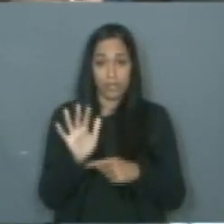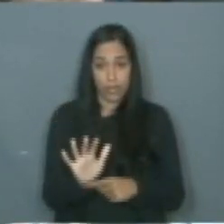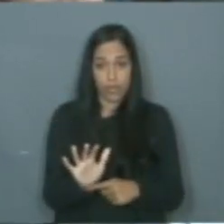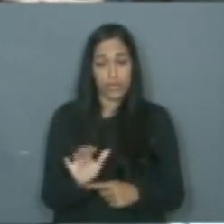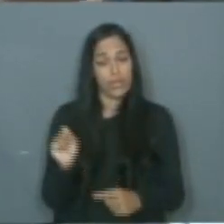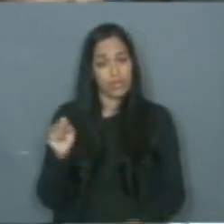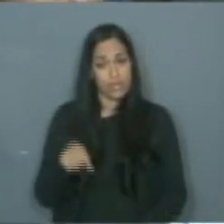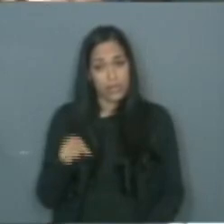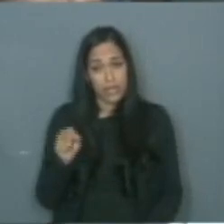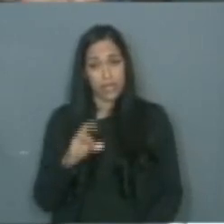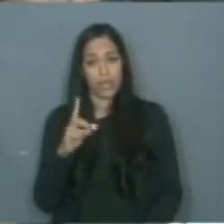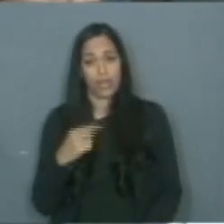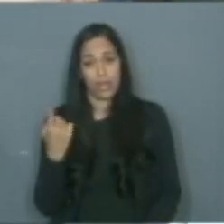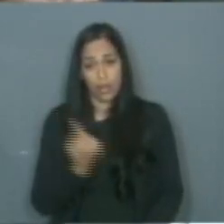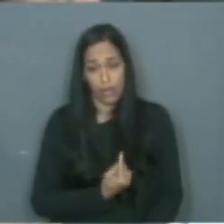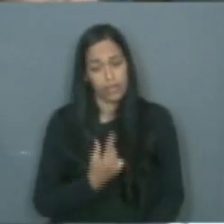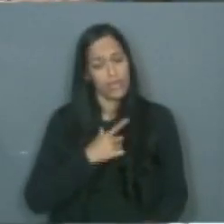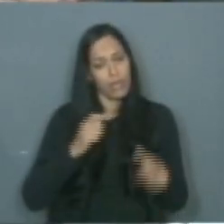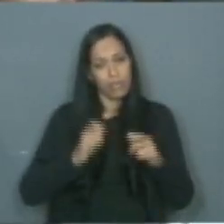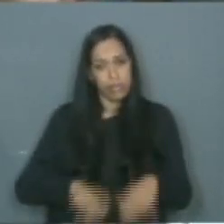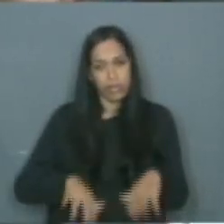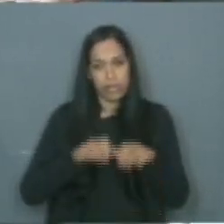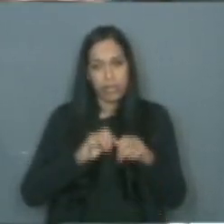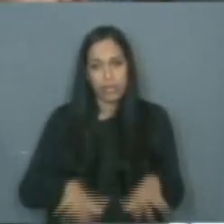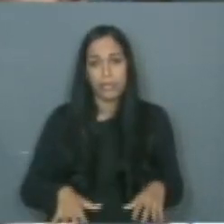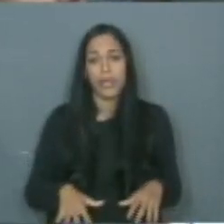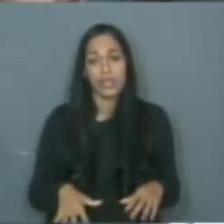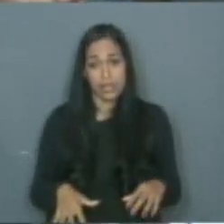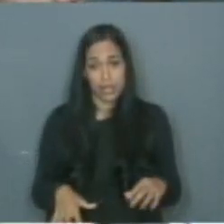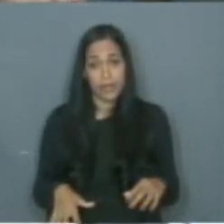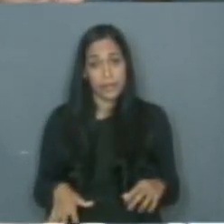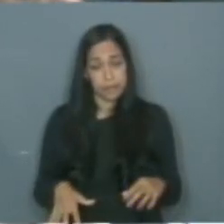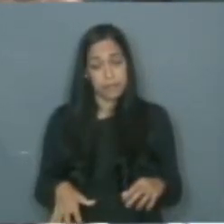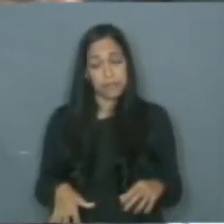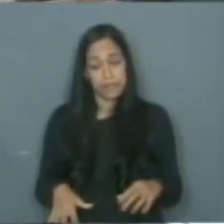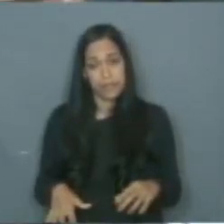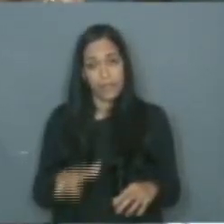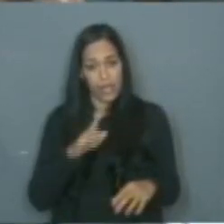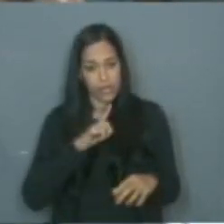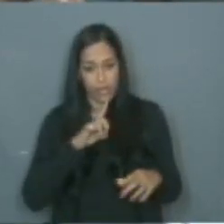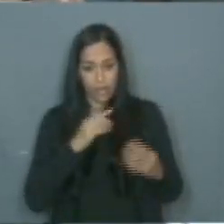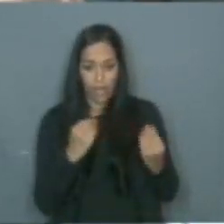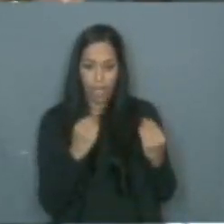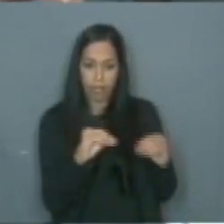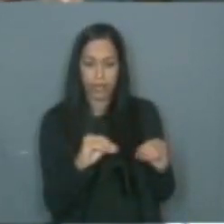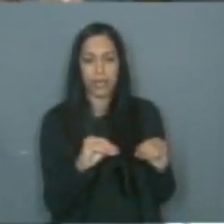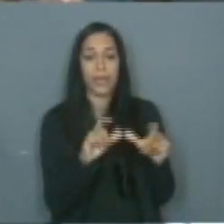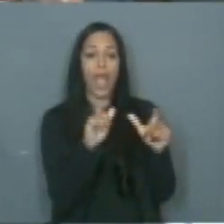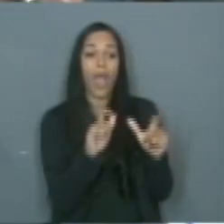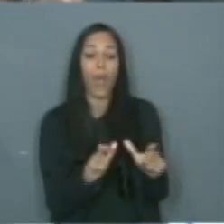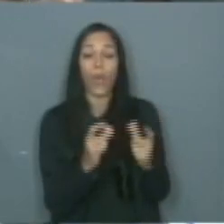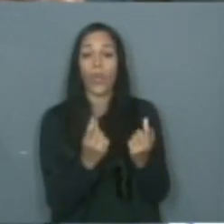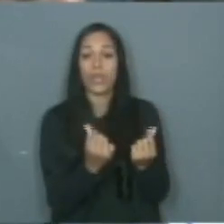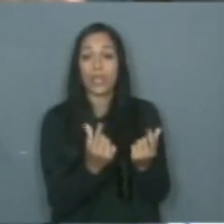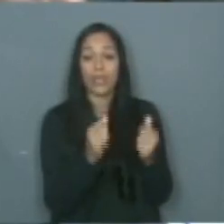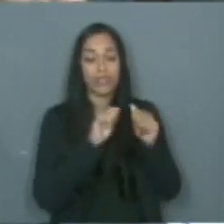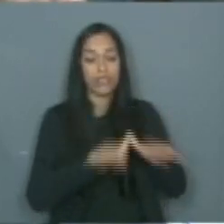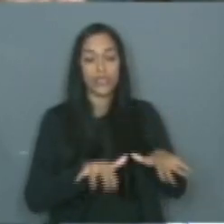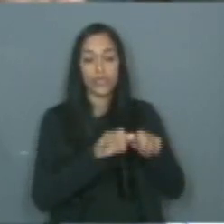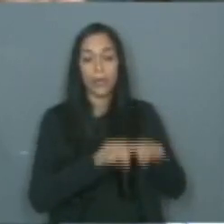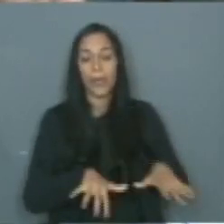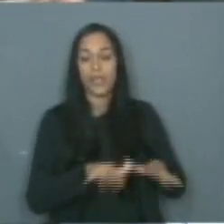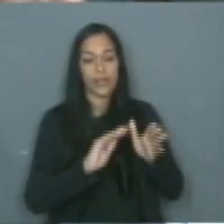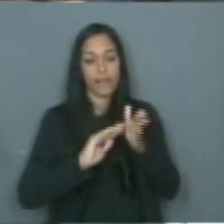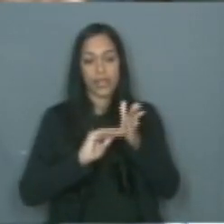que sim, nós podemos gerar despesa, desde que seja estabelecido como, de onde essas despesas vão